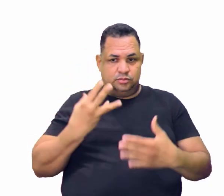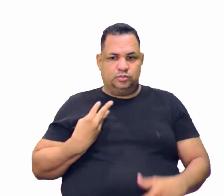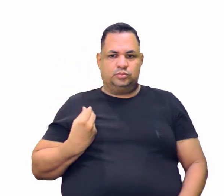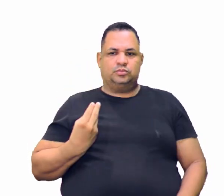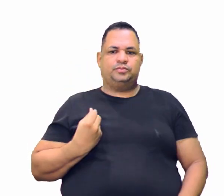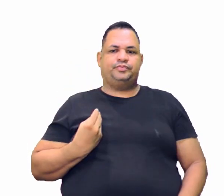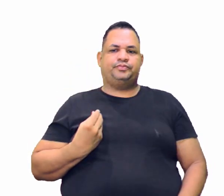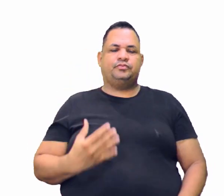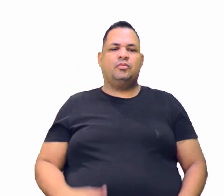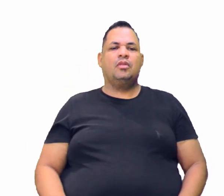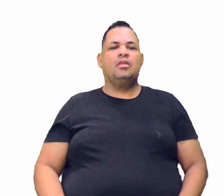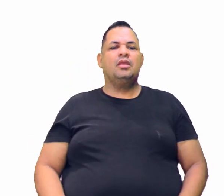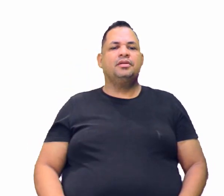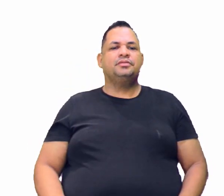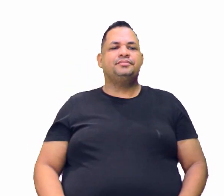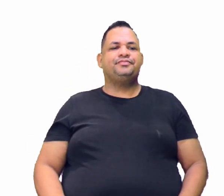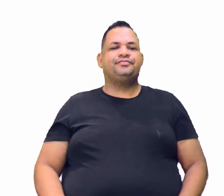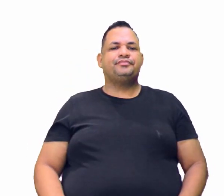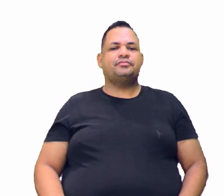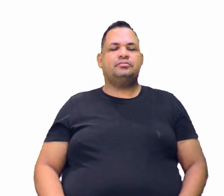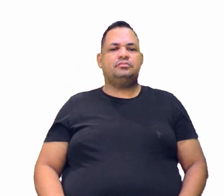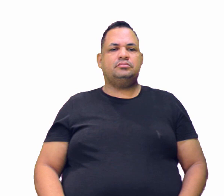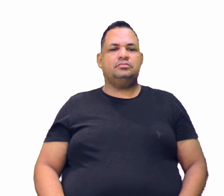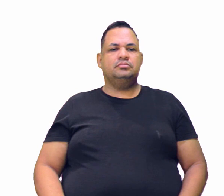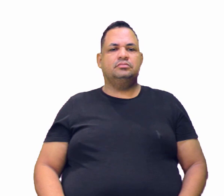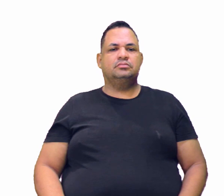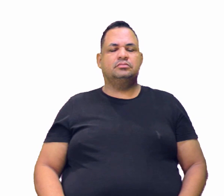só, mais de um, dizem muito